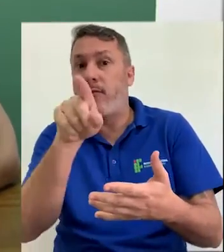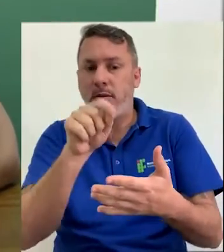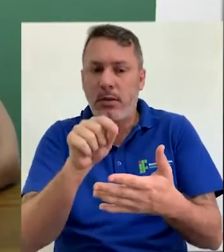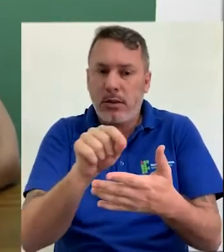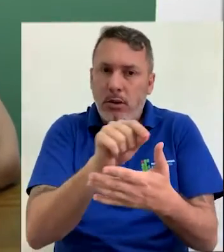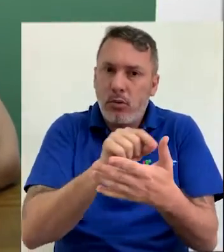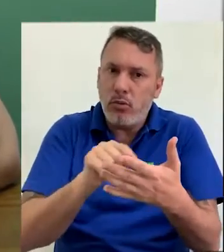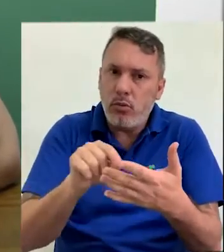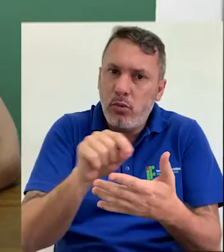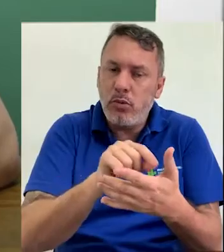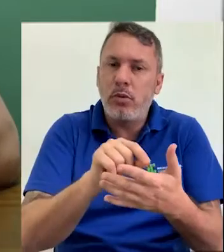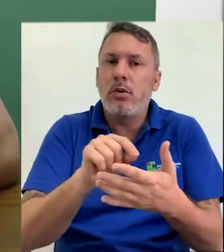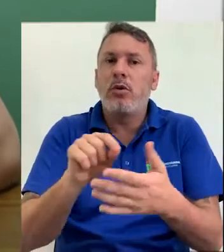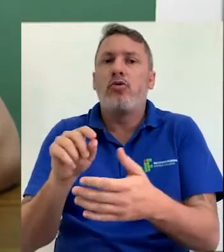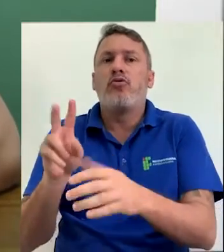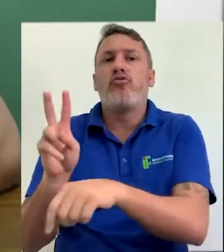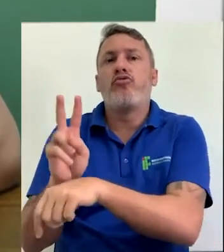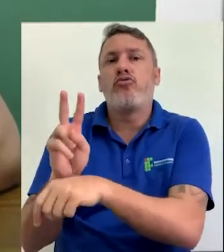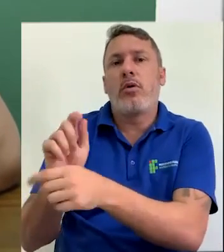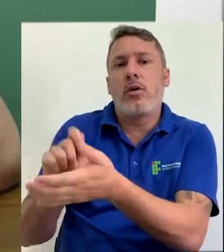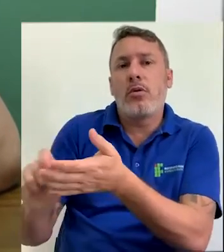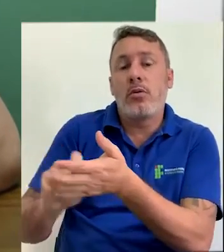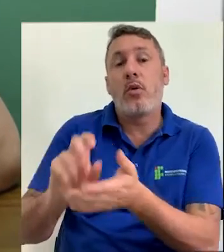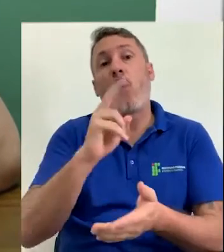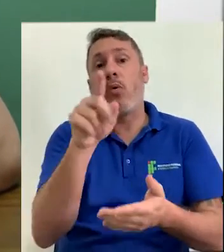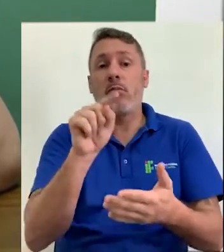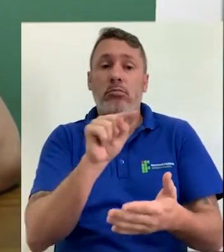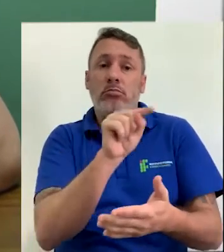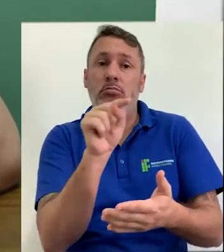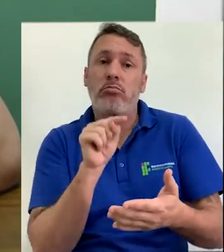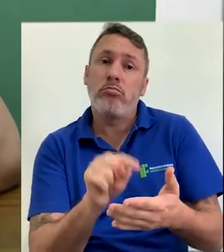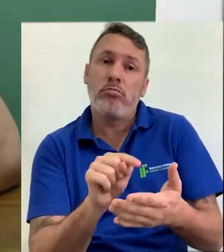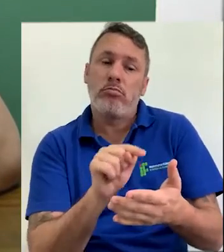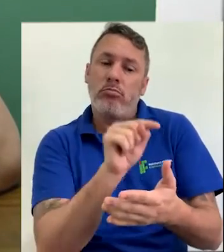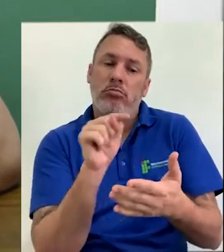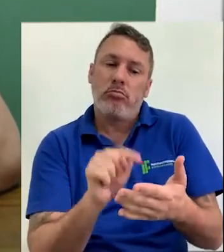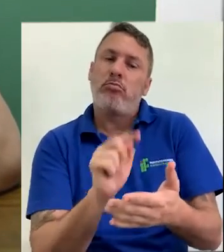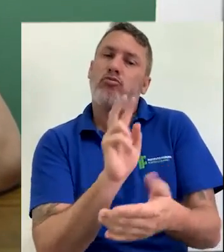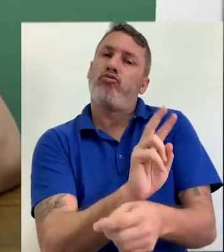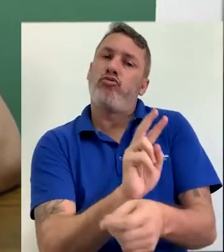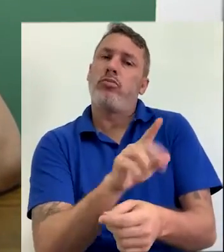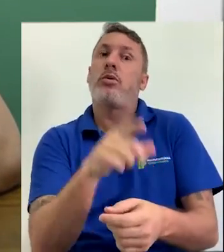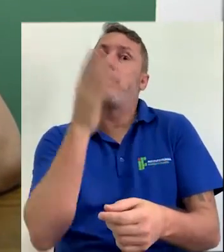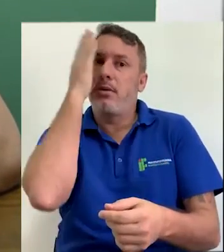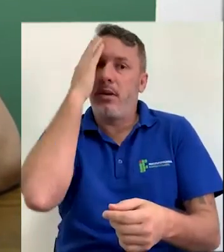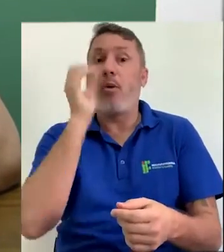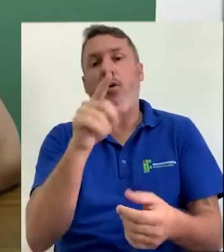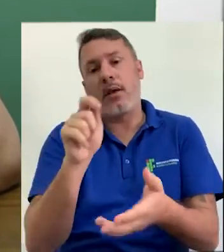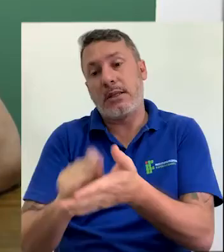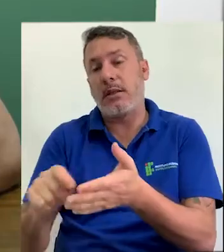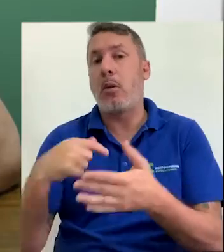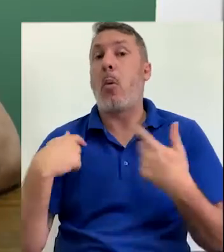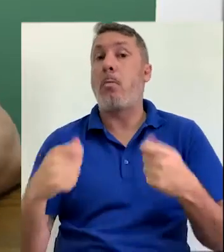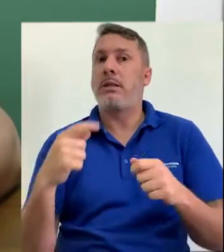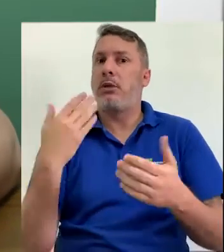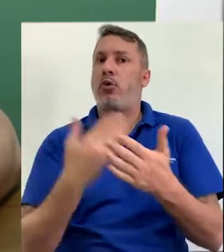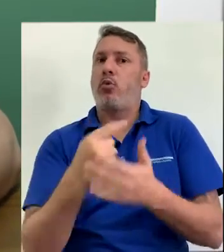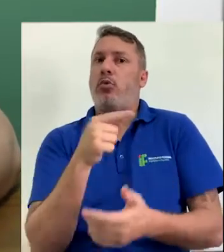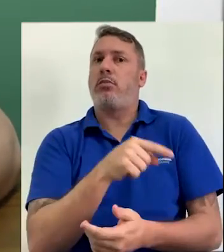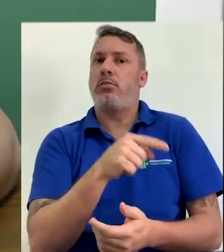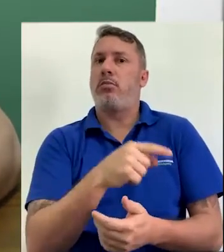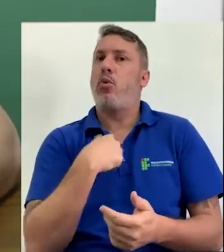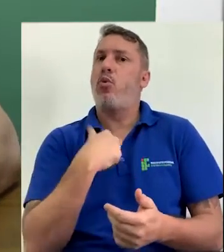anota. Põe um simples interrogação. Ou escreva: preciso estudar